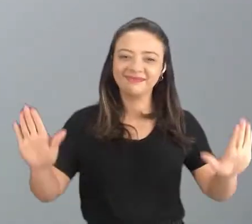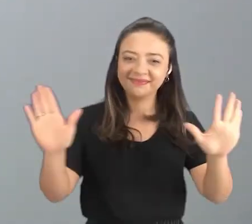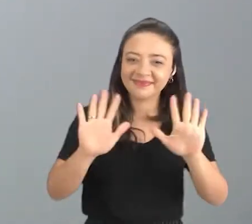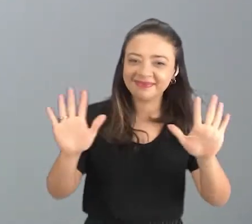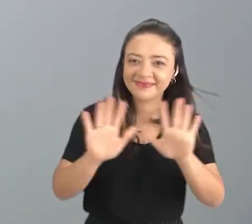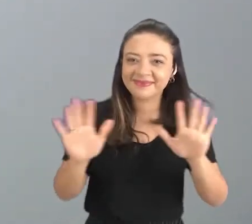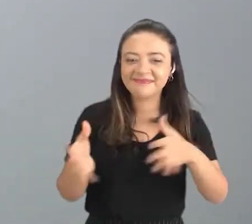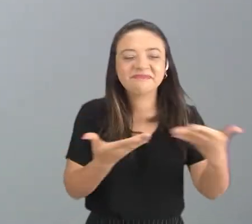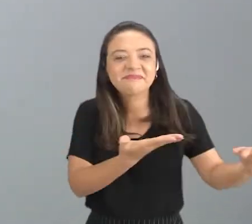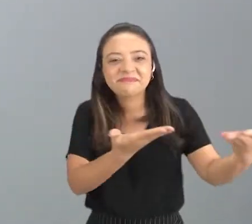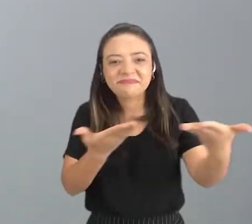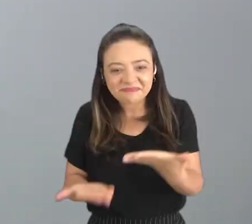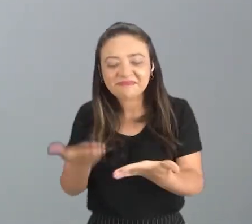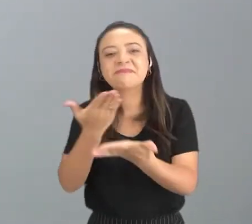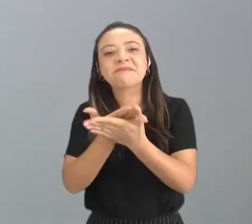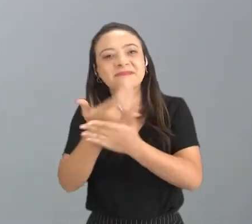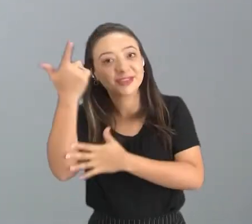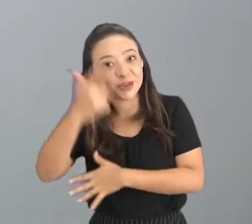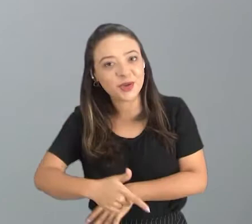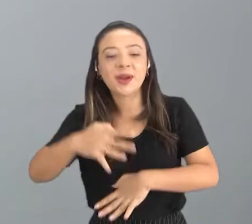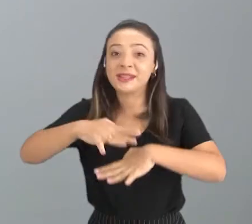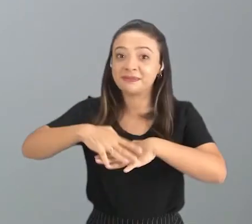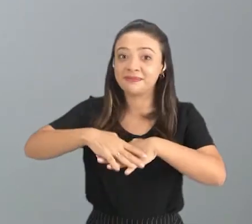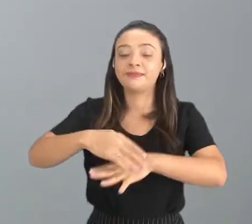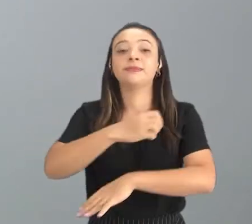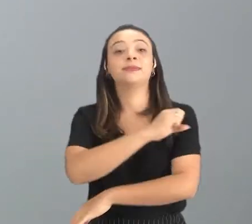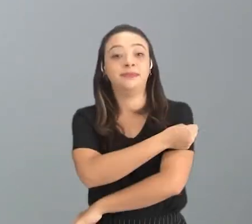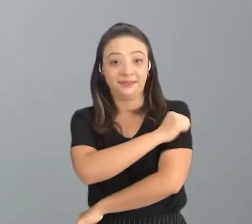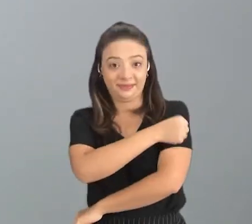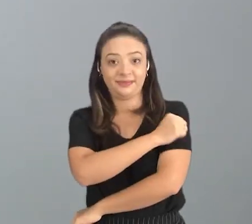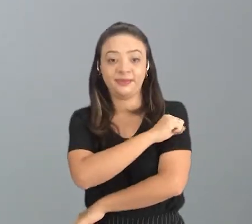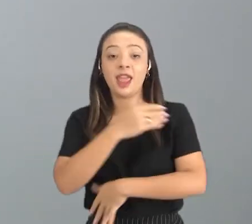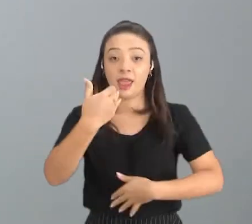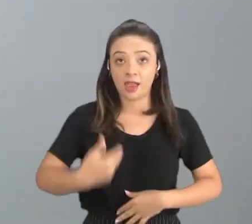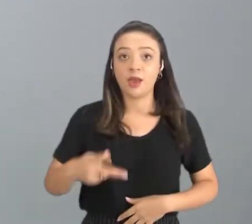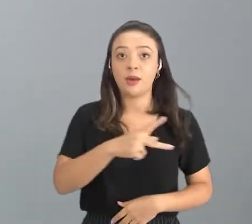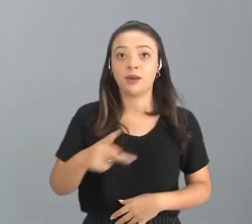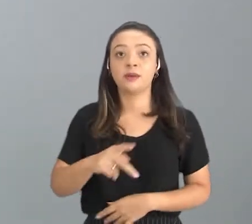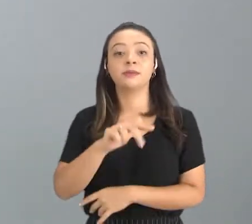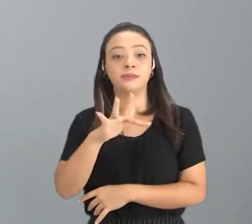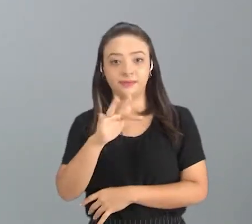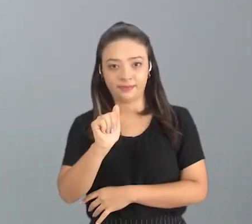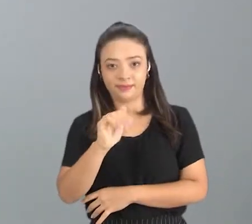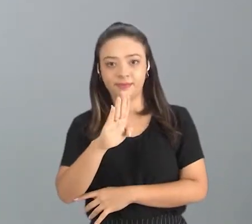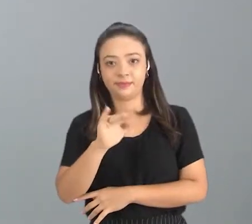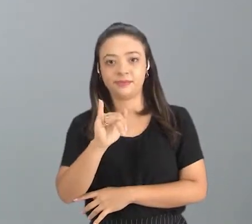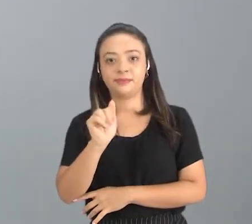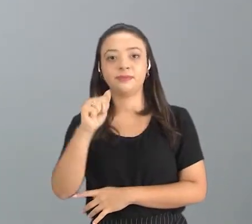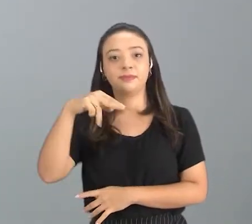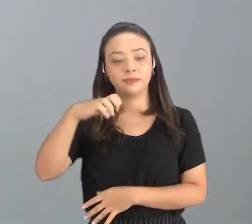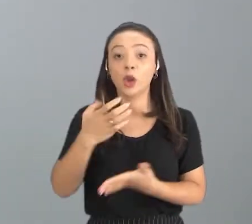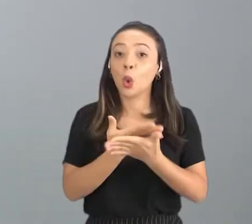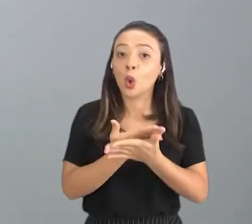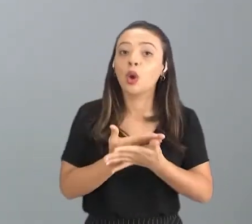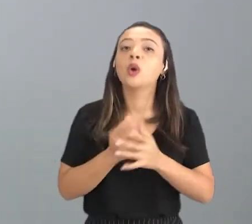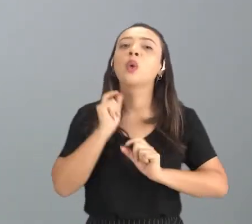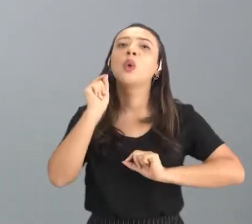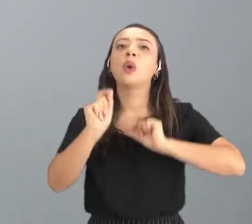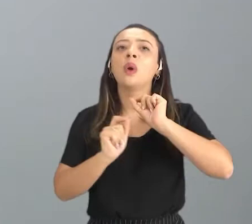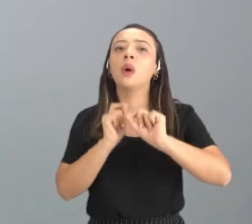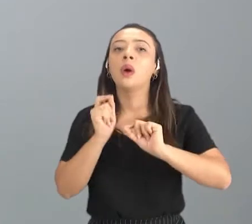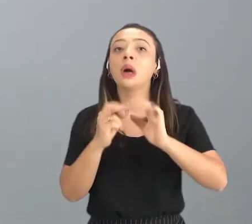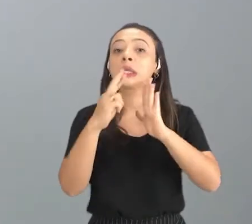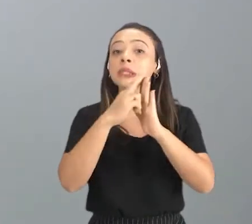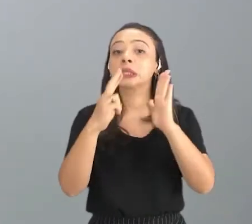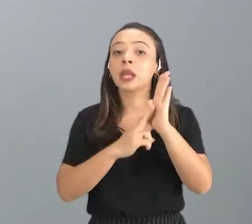Olá, sejam bem-vindos a mais uma aula de matemática do 8º ano. Eu sou a professora Fabiane Farias e na aula de hoje a gente vai falar sobre